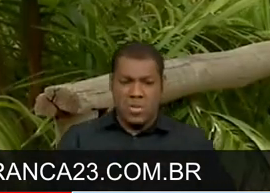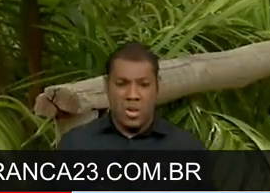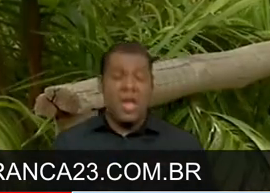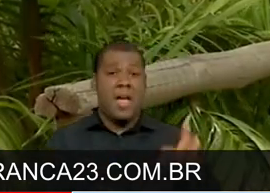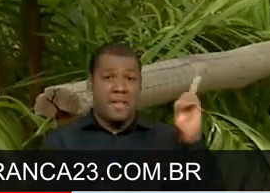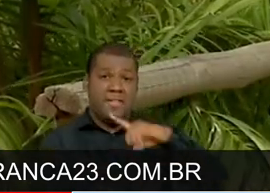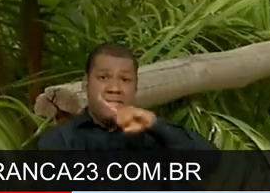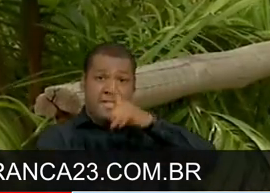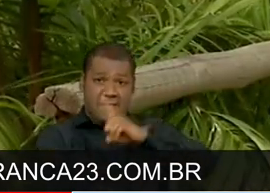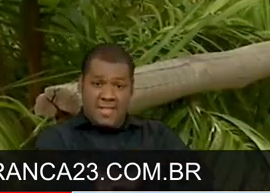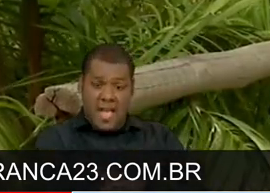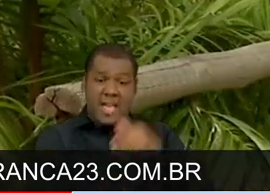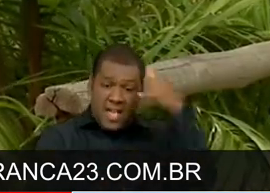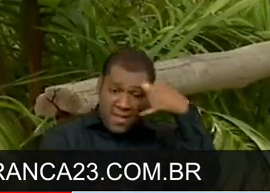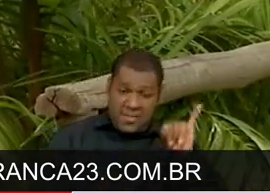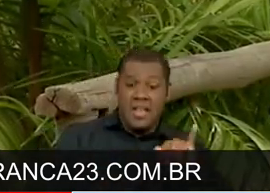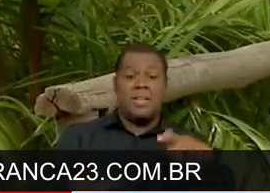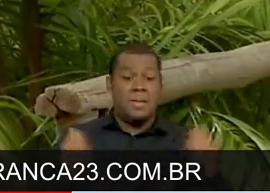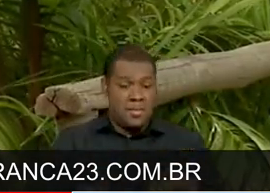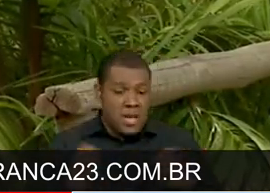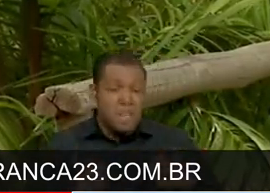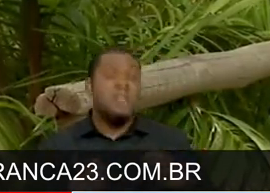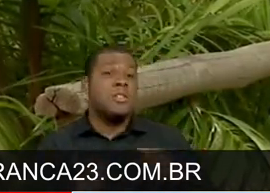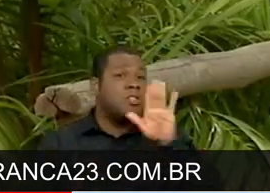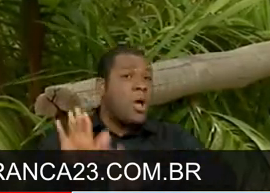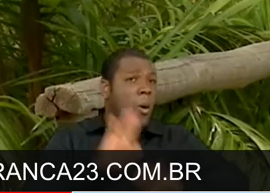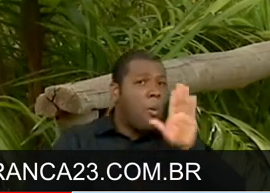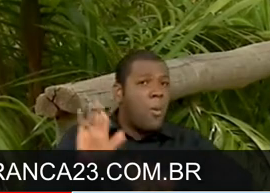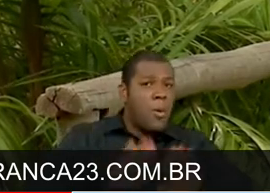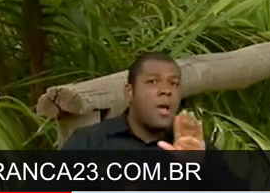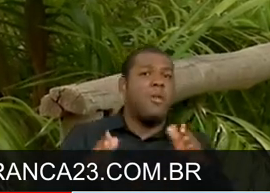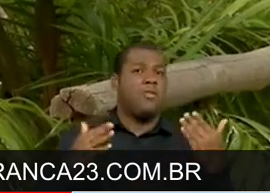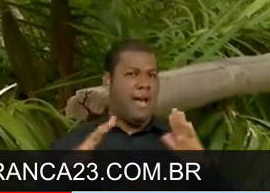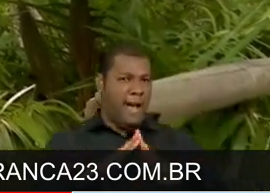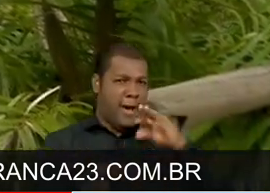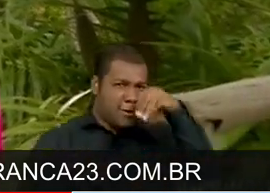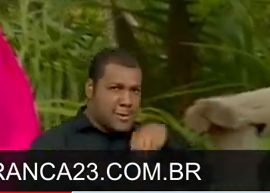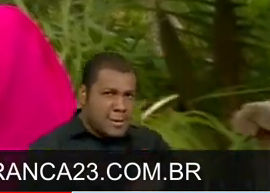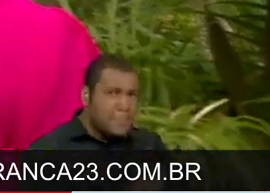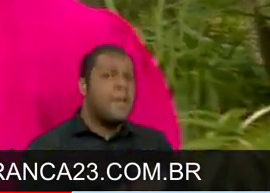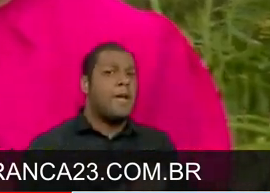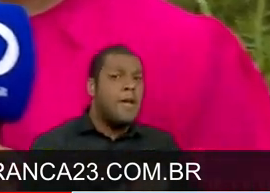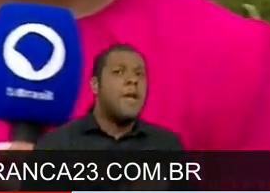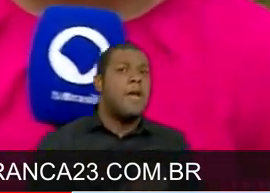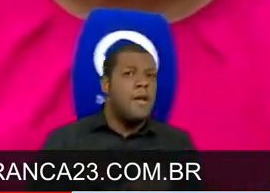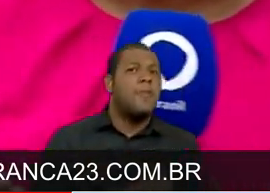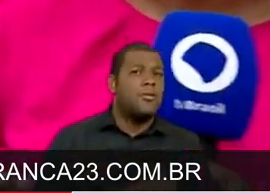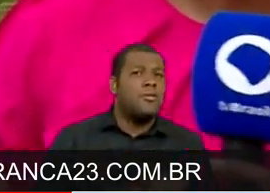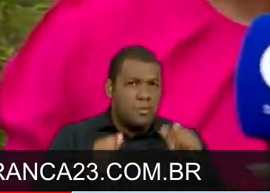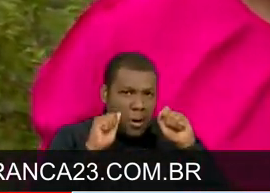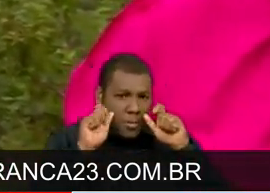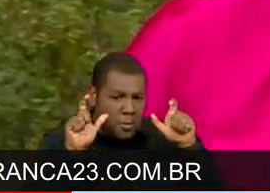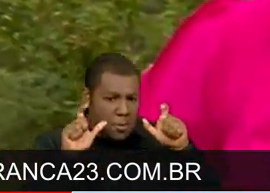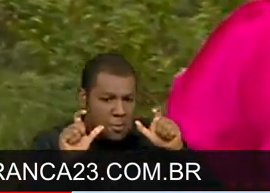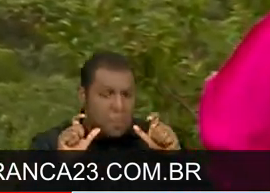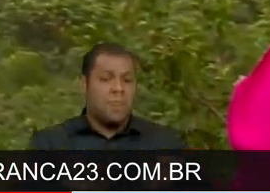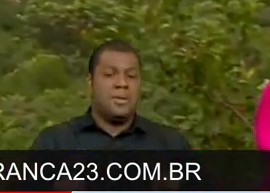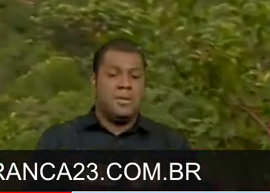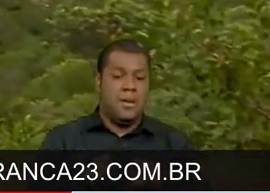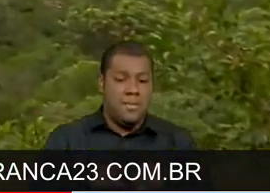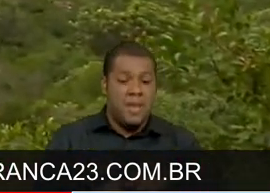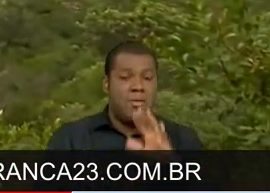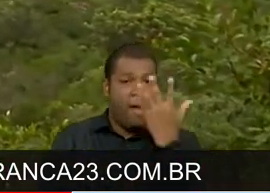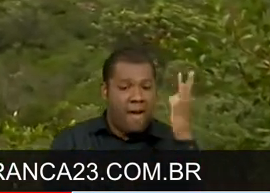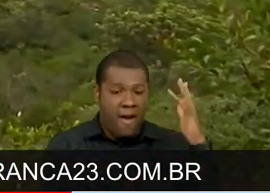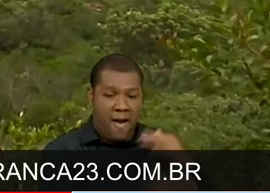da dengue exige múltiplos cuidados. Além da atenção em casa, é preciso cuidar do meio ambiente, como esta área de